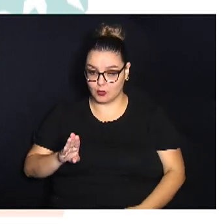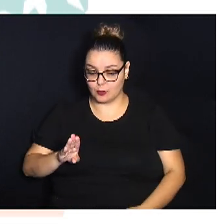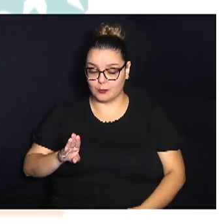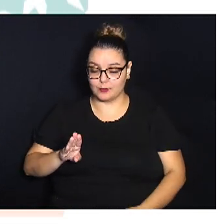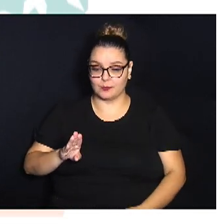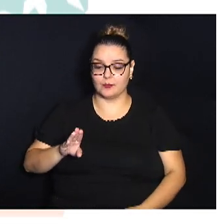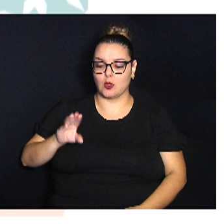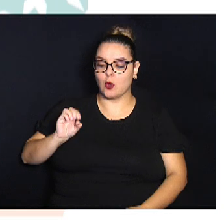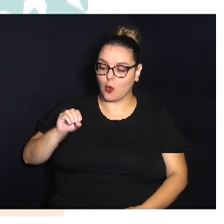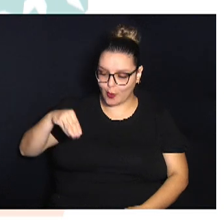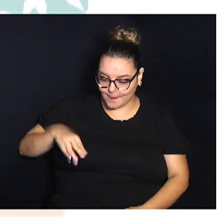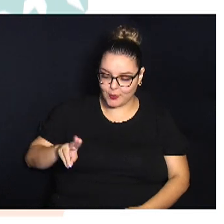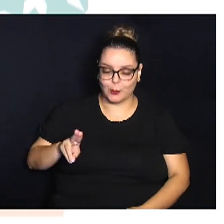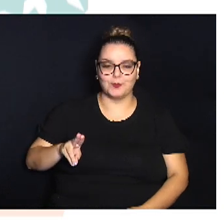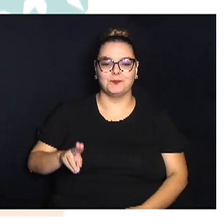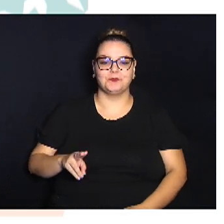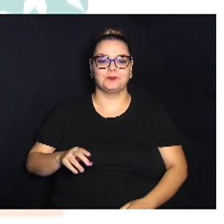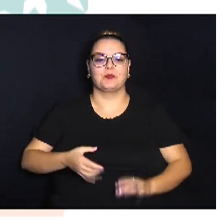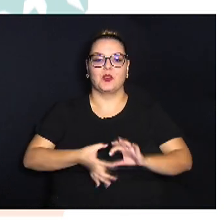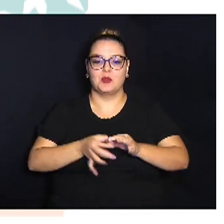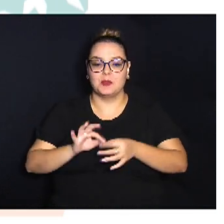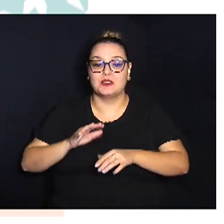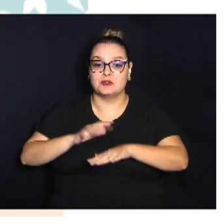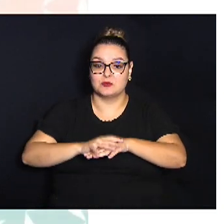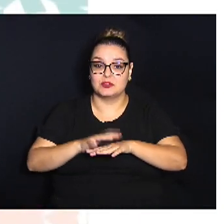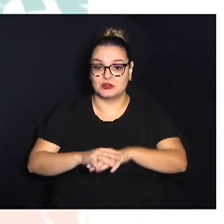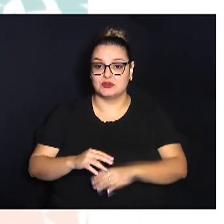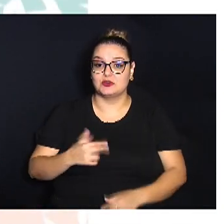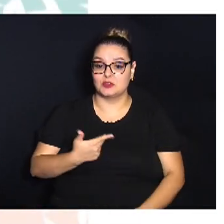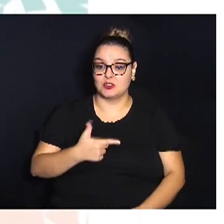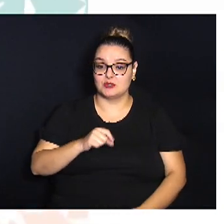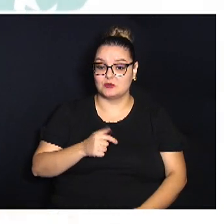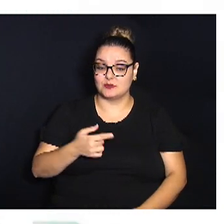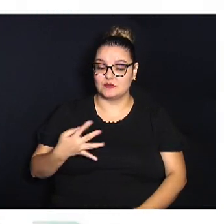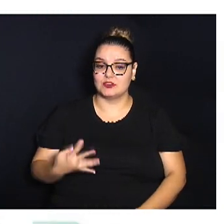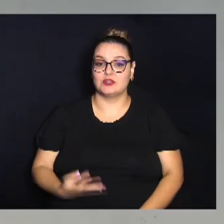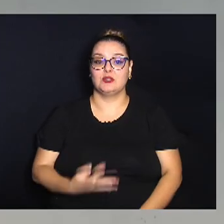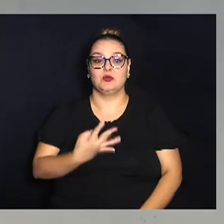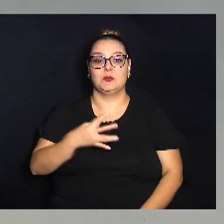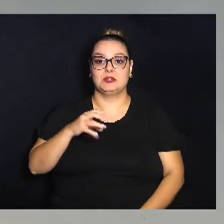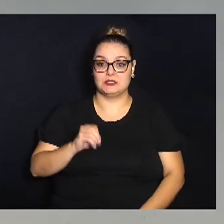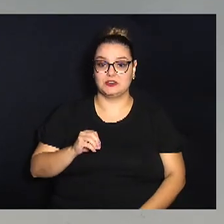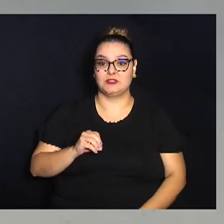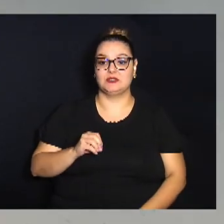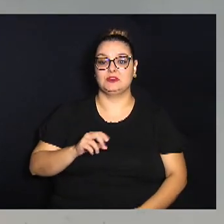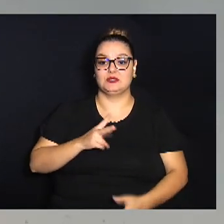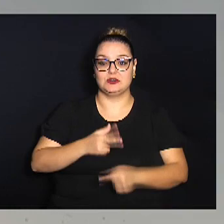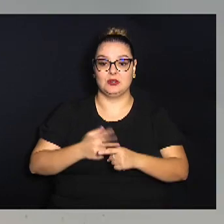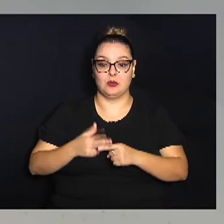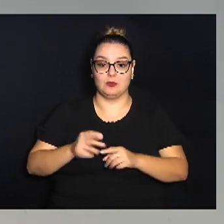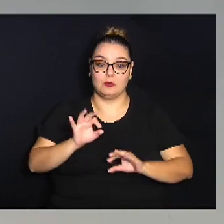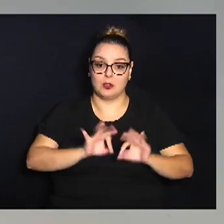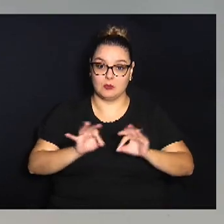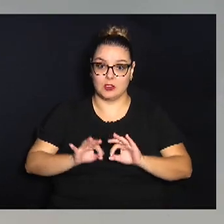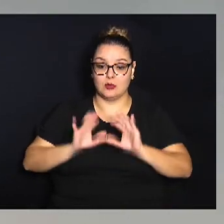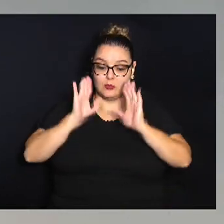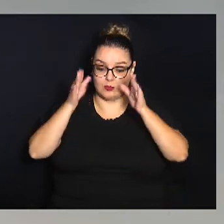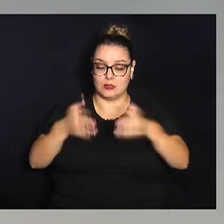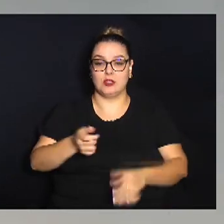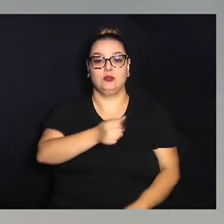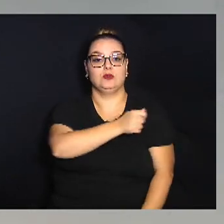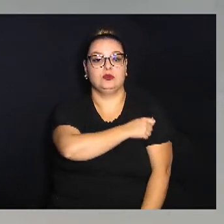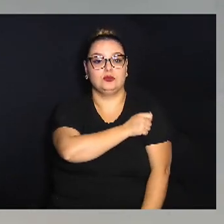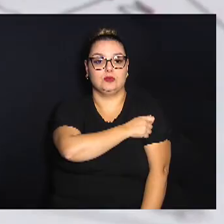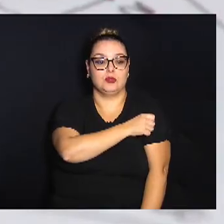de Matemática da Unicamp em 2024, chega à sua 40ª edição. O projeto é voltado para estudantes